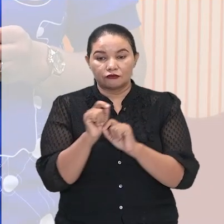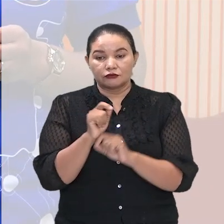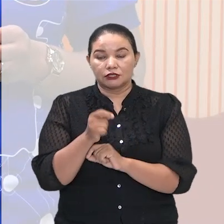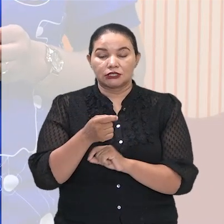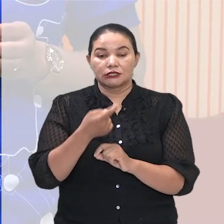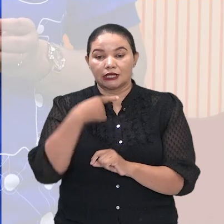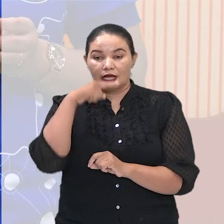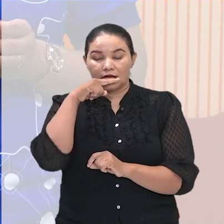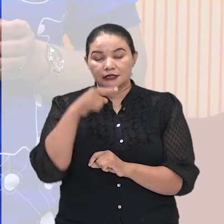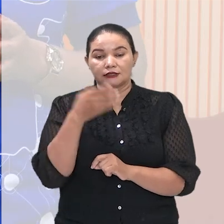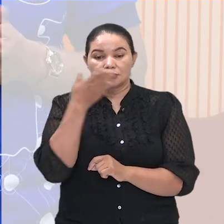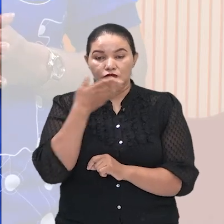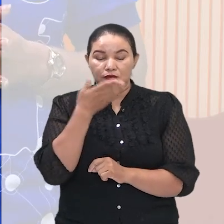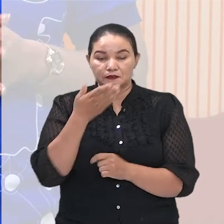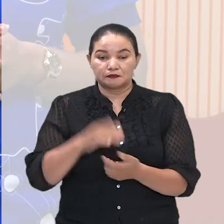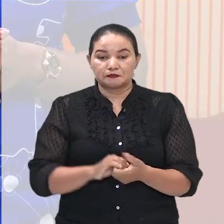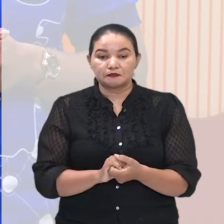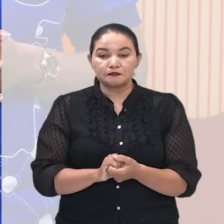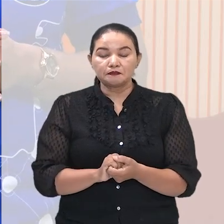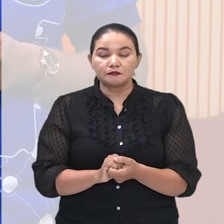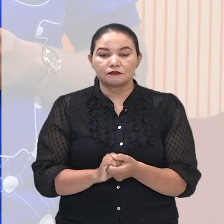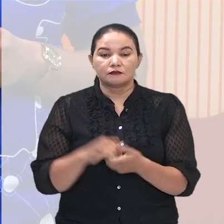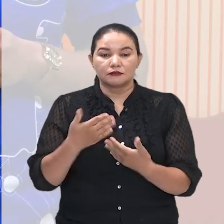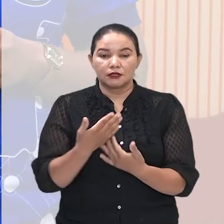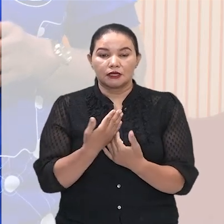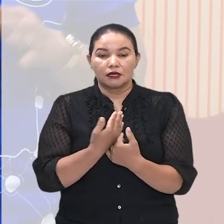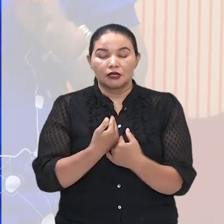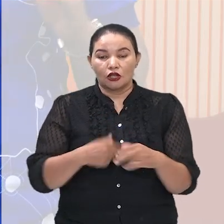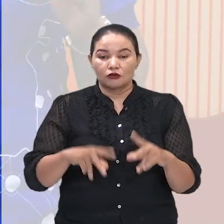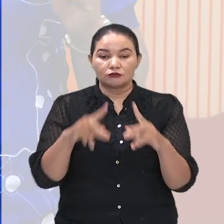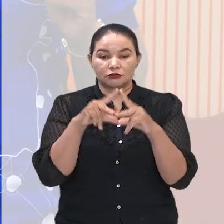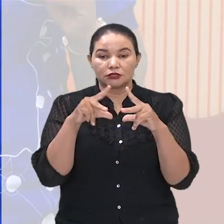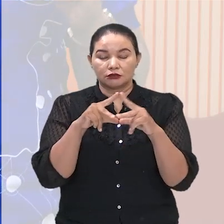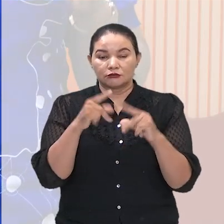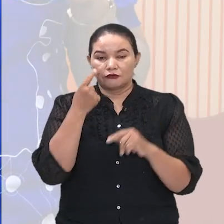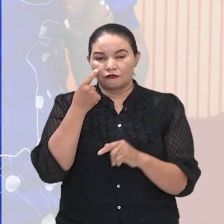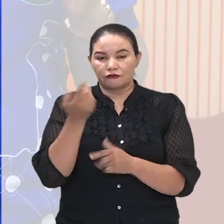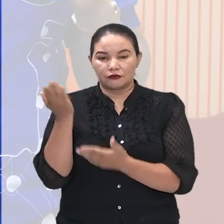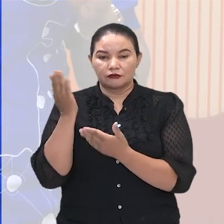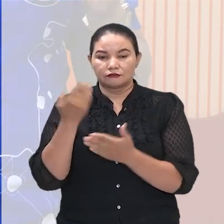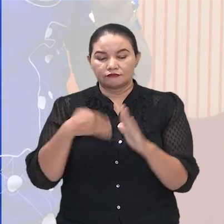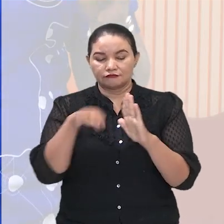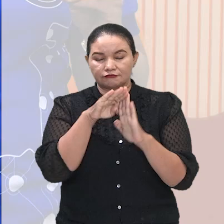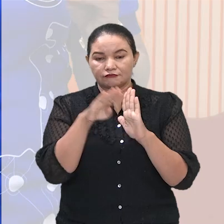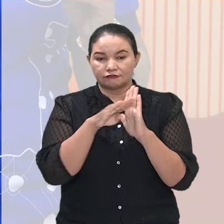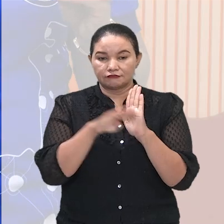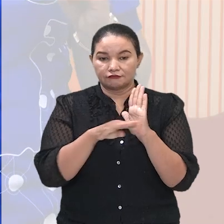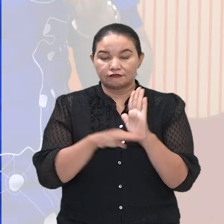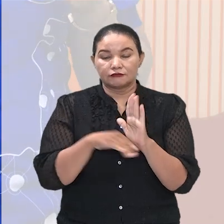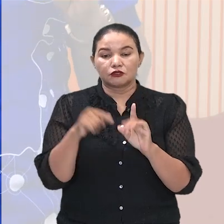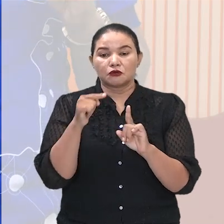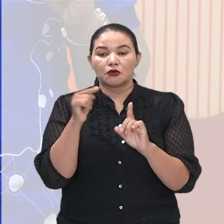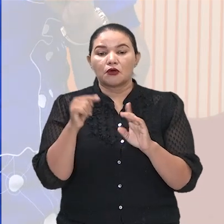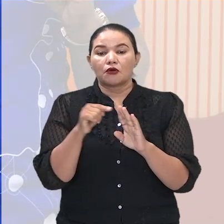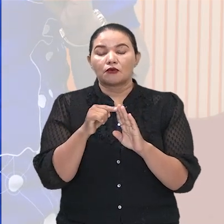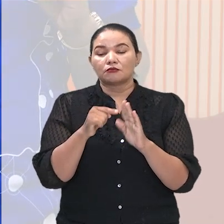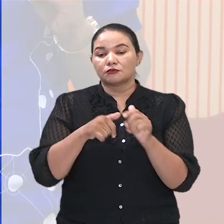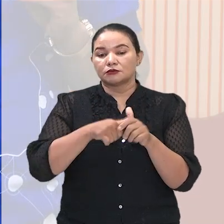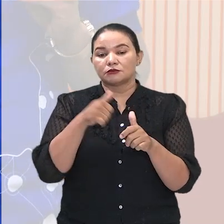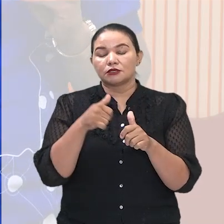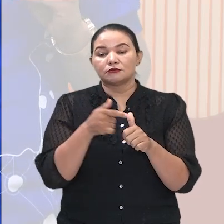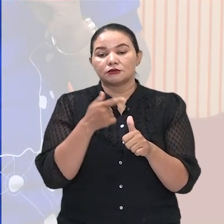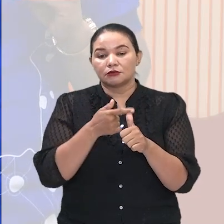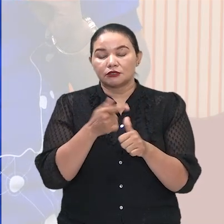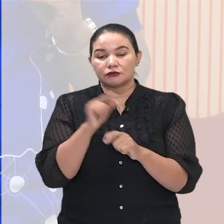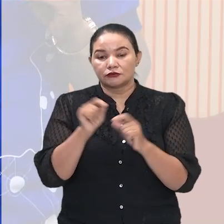da cana-de-açúcar. Então, olha só, no topo da nossa pirâmide, temos a aristocracia, representada